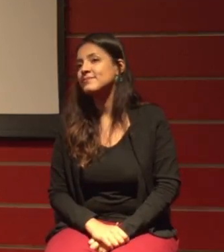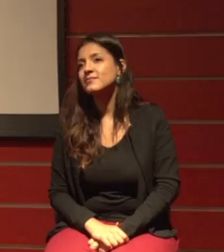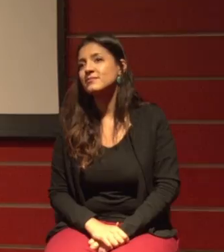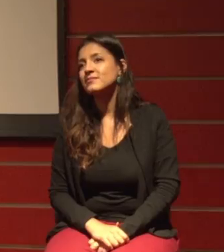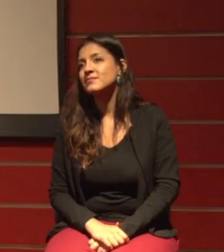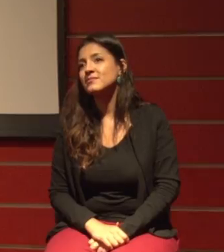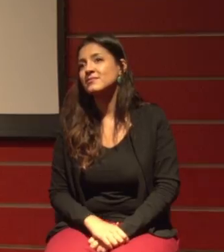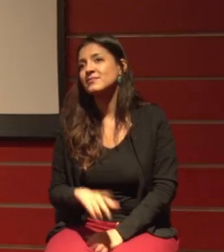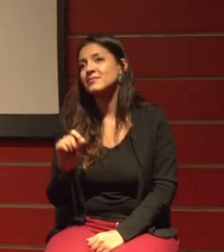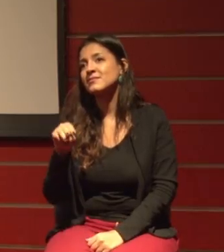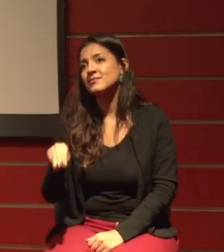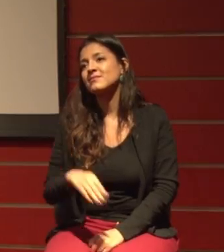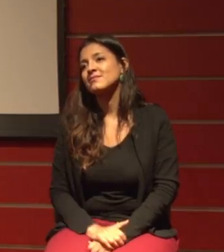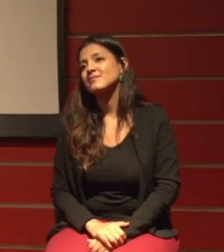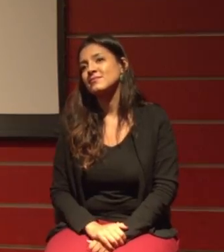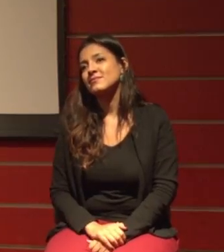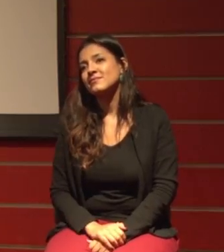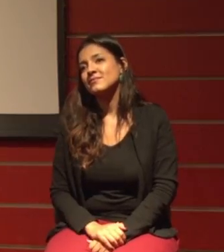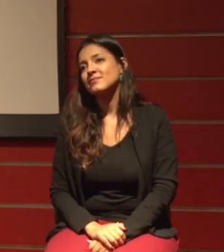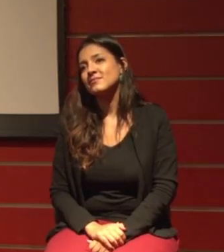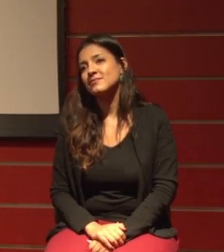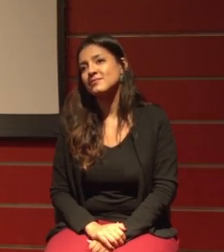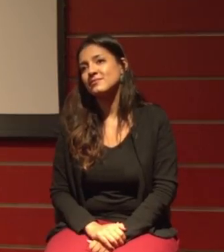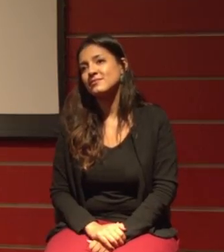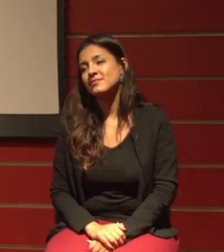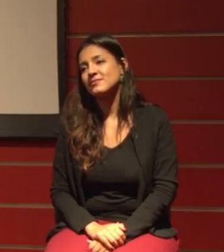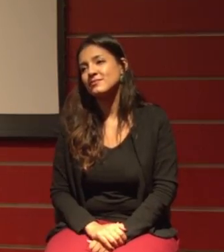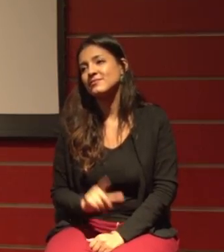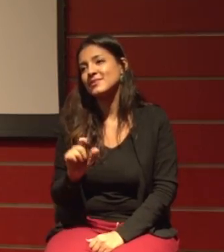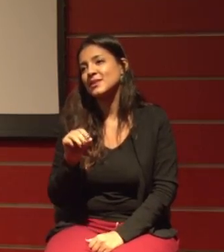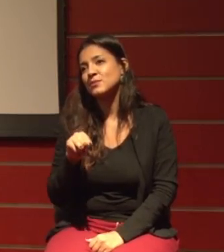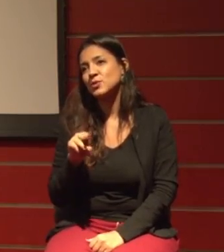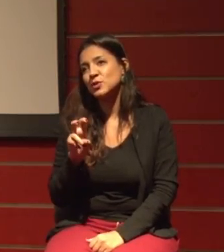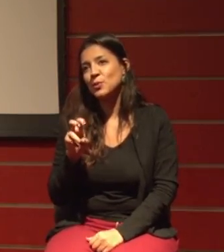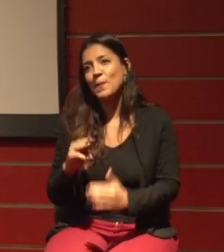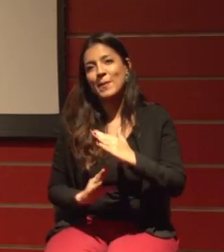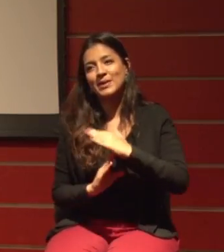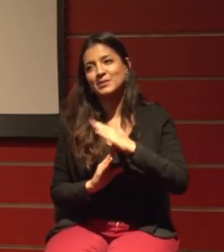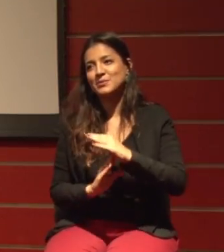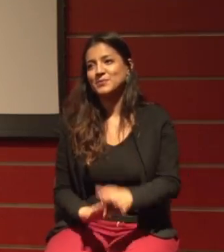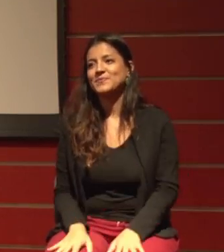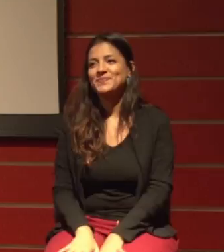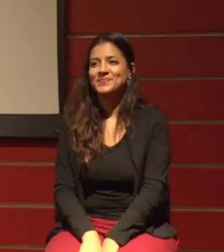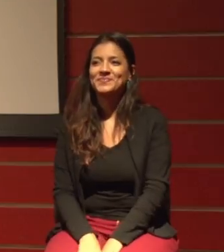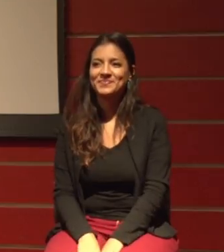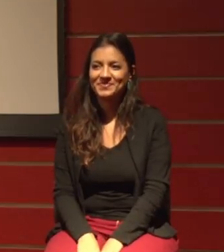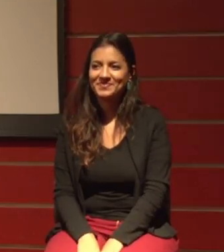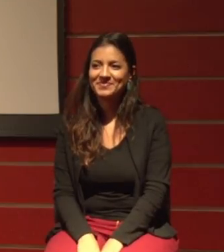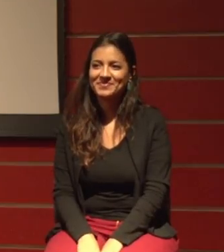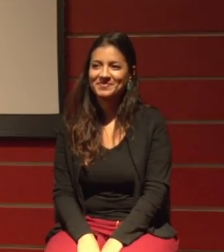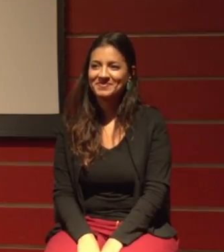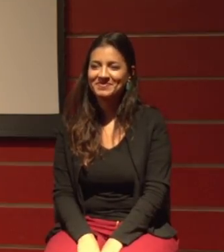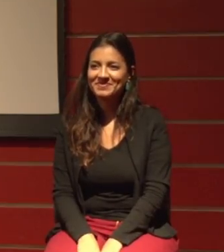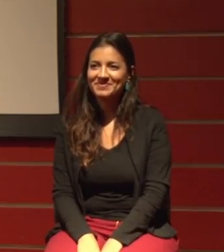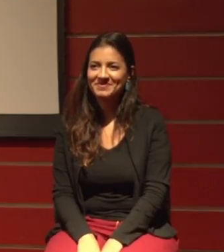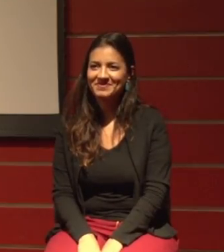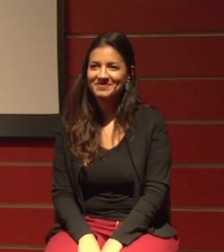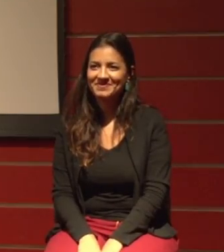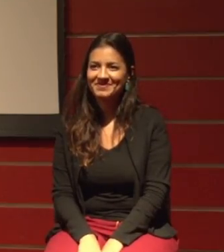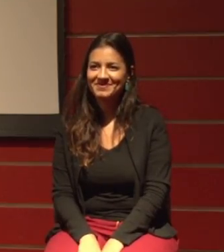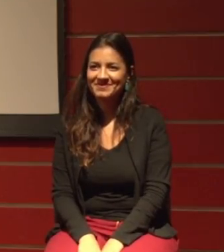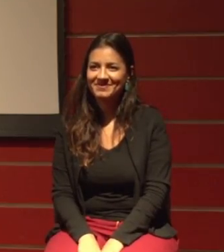falei tá 5co ou 10 minutos no mais então é de vocês o microfone que eu tinha para falar tá tá pronto muito